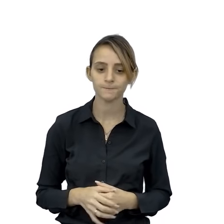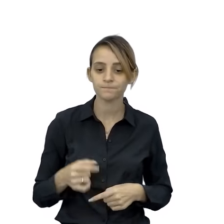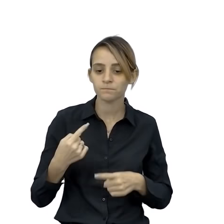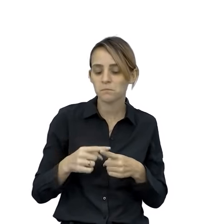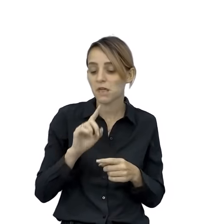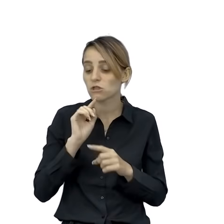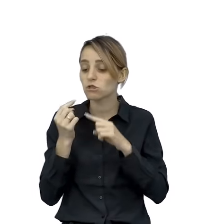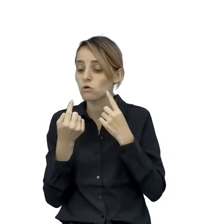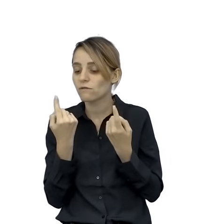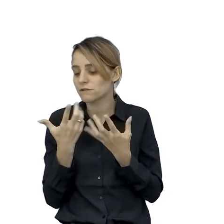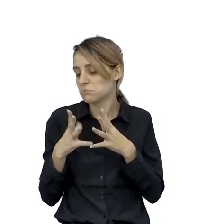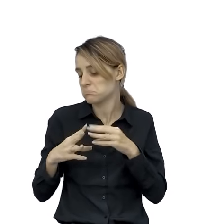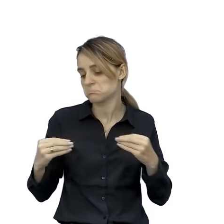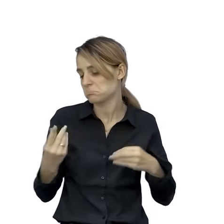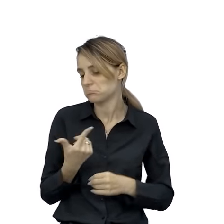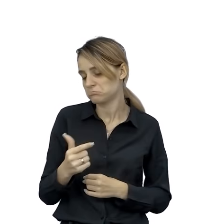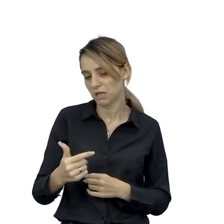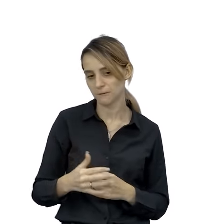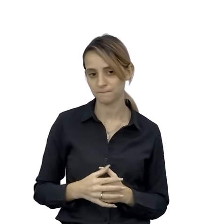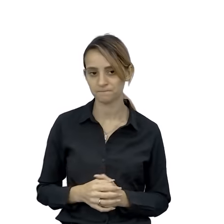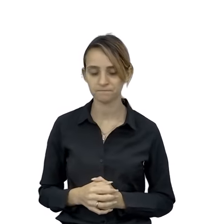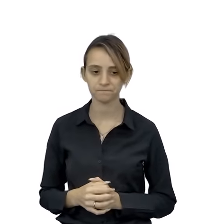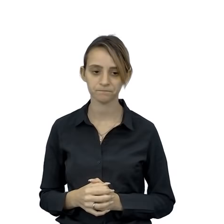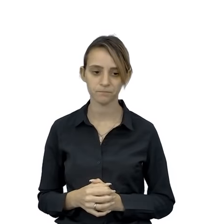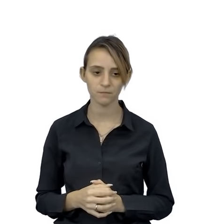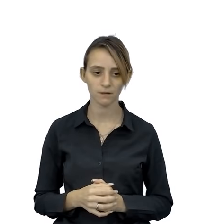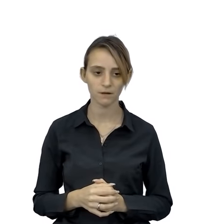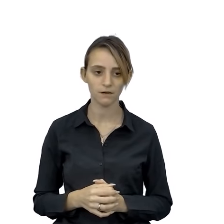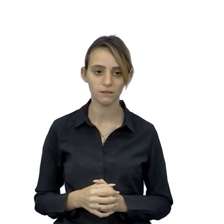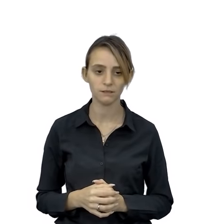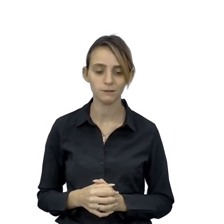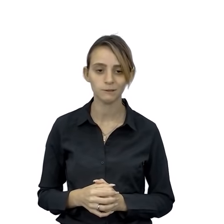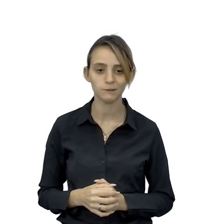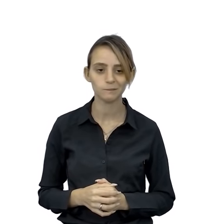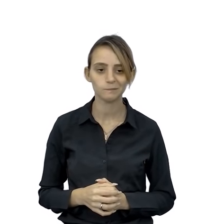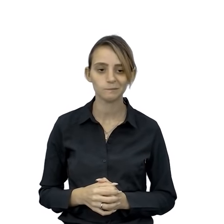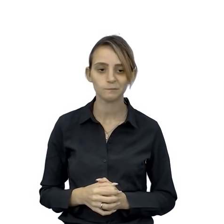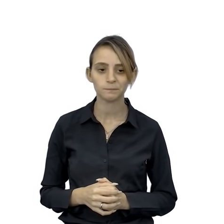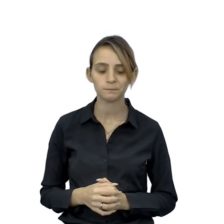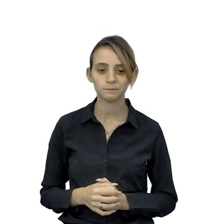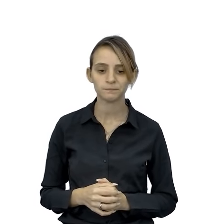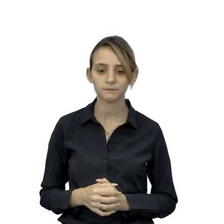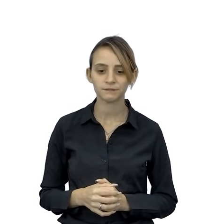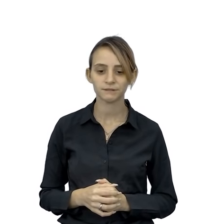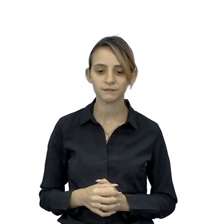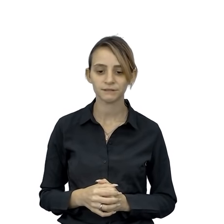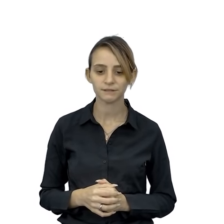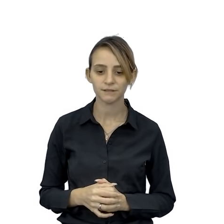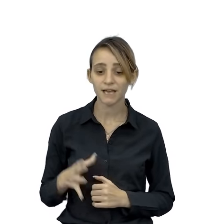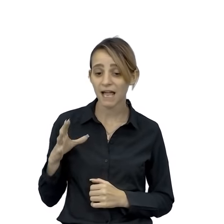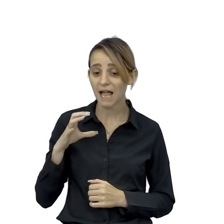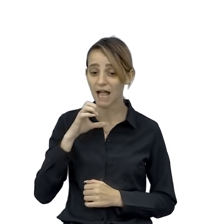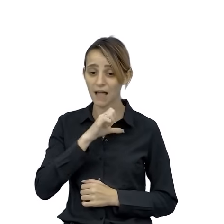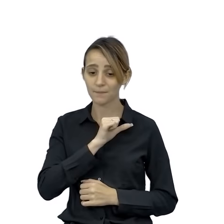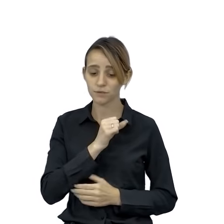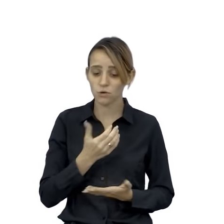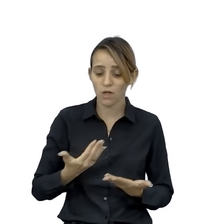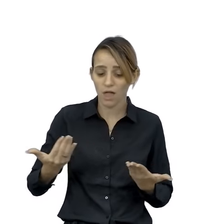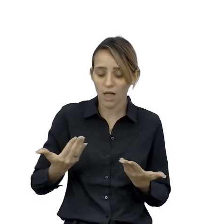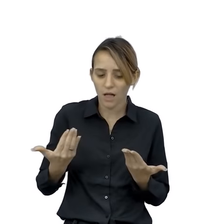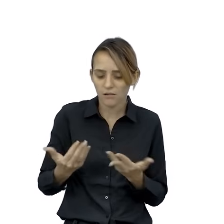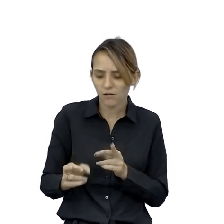não fique nenhuma dúvida entre eles. Bom, Nossa, foi tudo muito rapidinho, mas eu